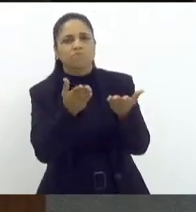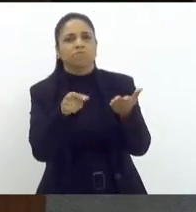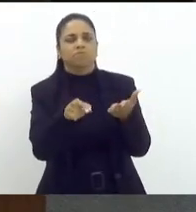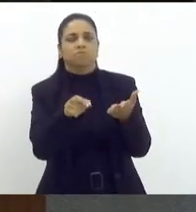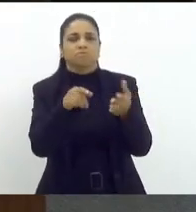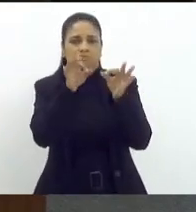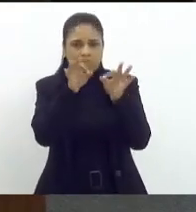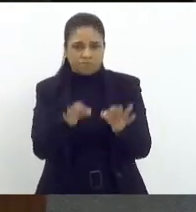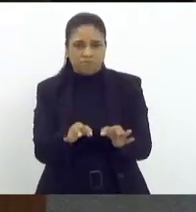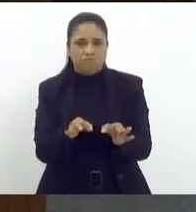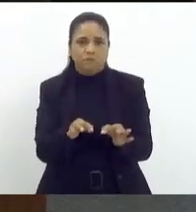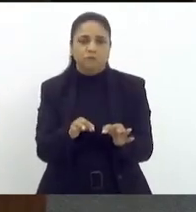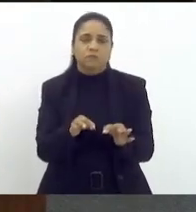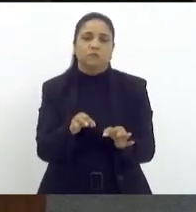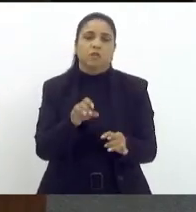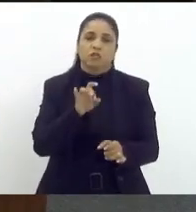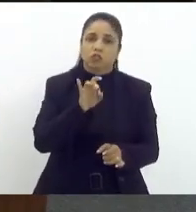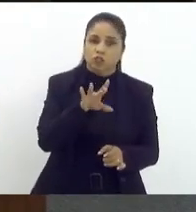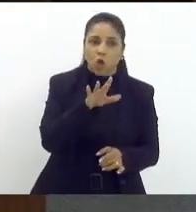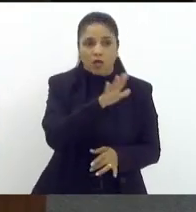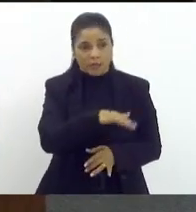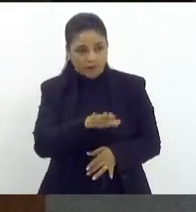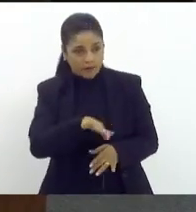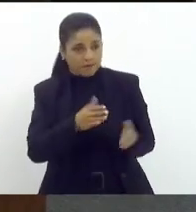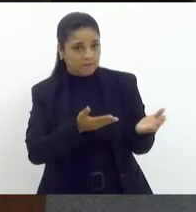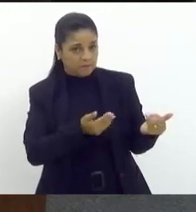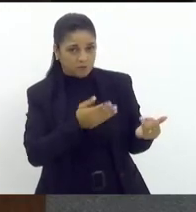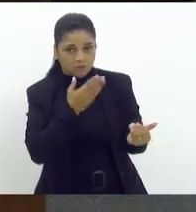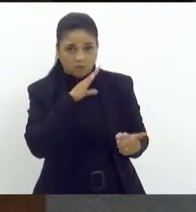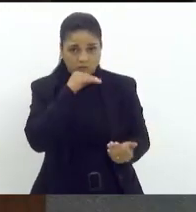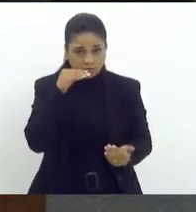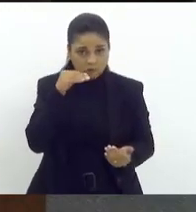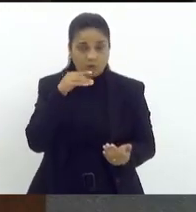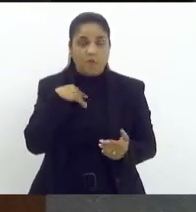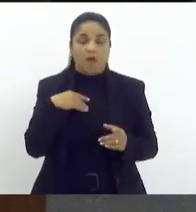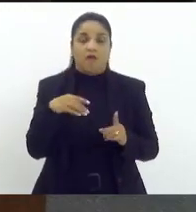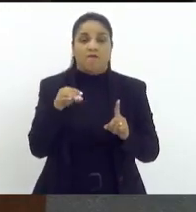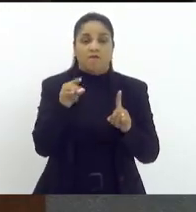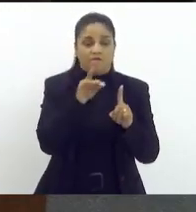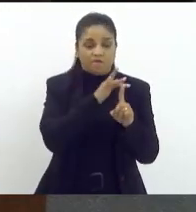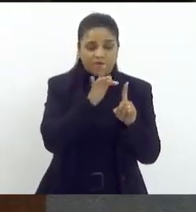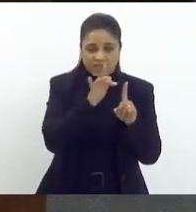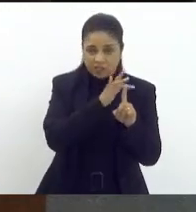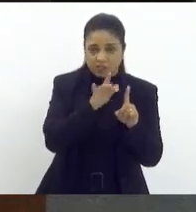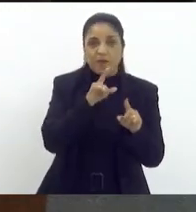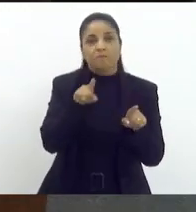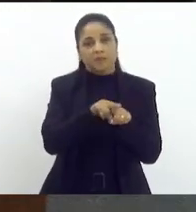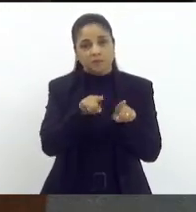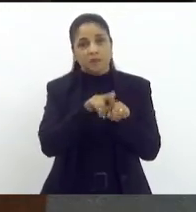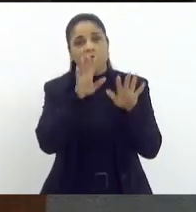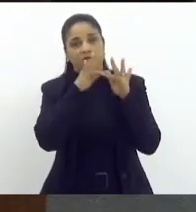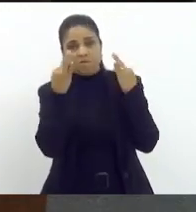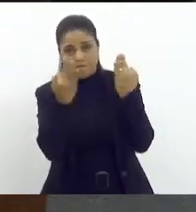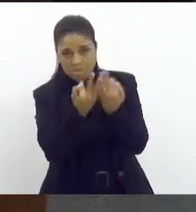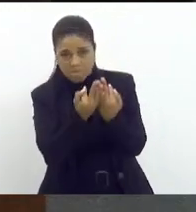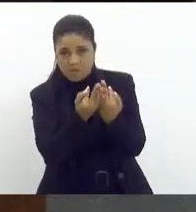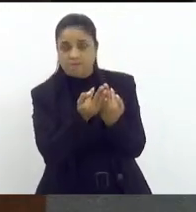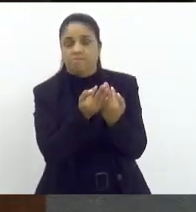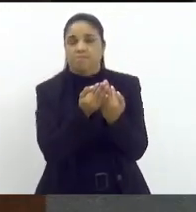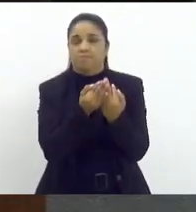não só para essas crianças e adolescentes vítimas mas também dos seus familiares muitas vezes